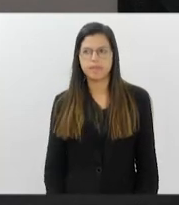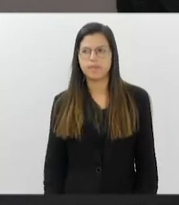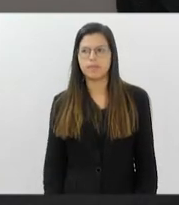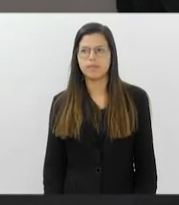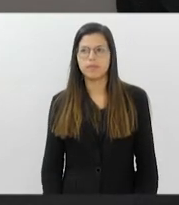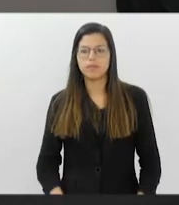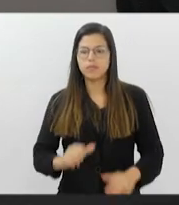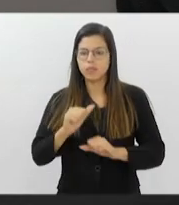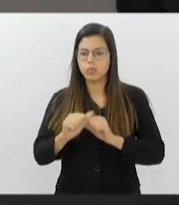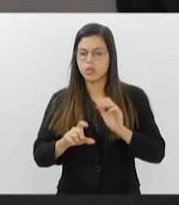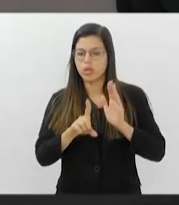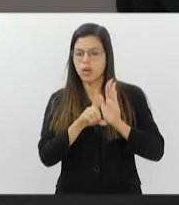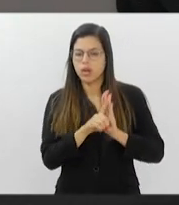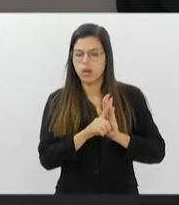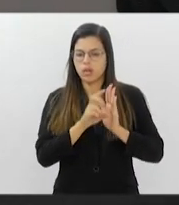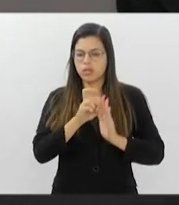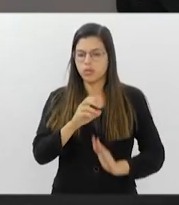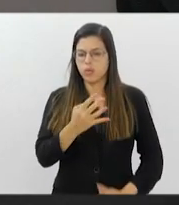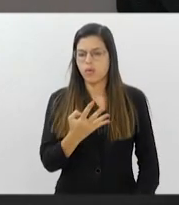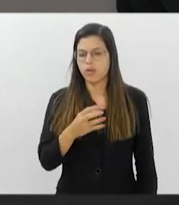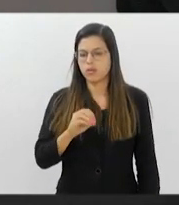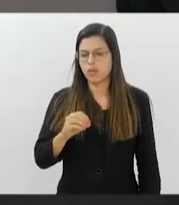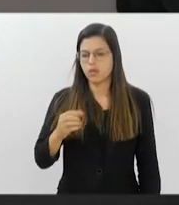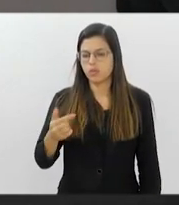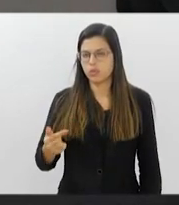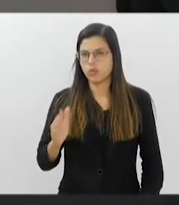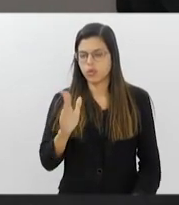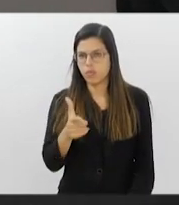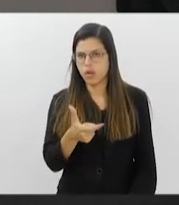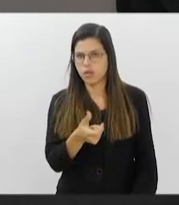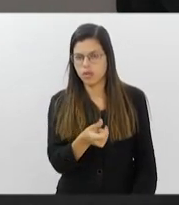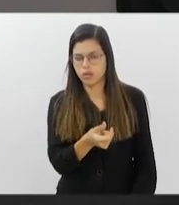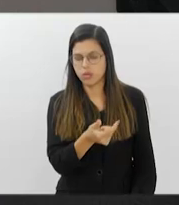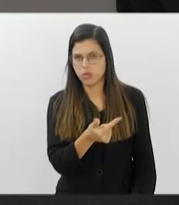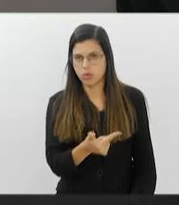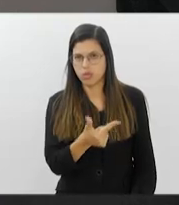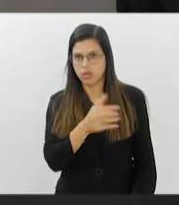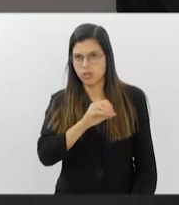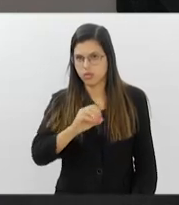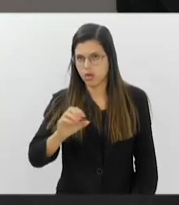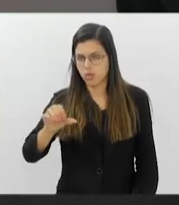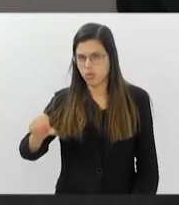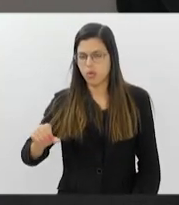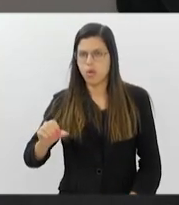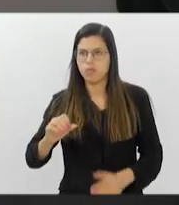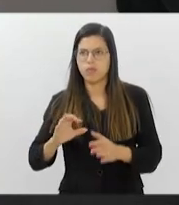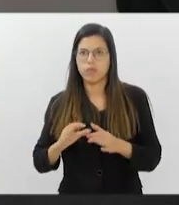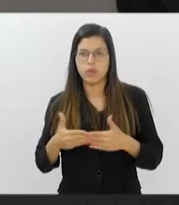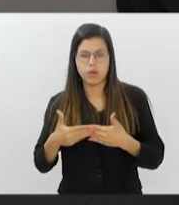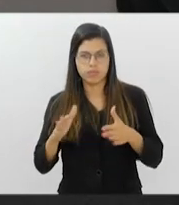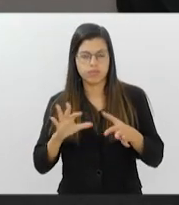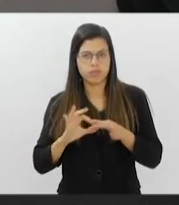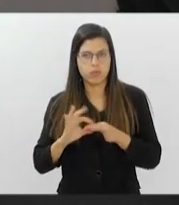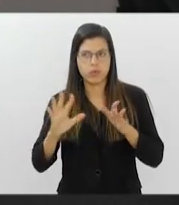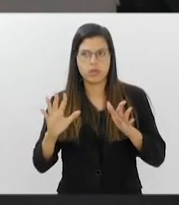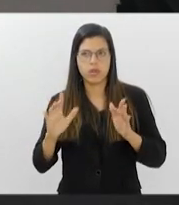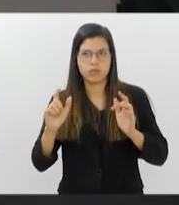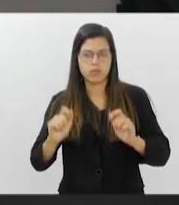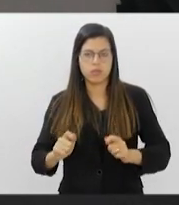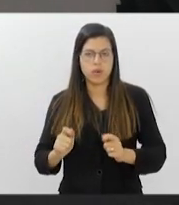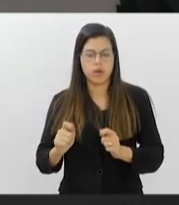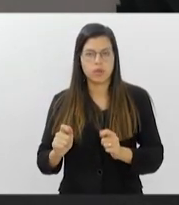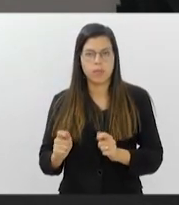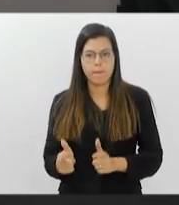que modifica a Lei Estadual 5.402 de 2009 para ampliar a possibilidade de retirar acesso à posse ou porte de